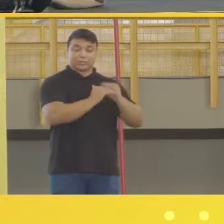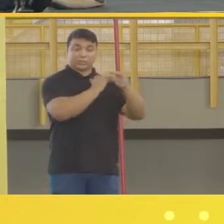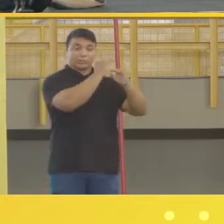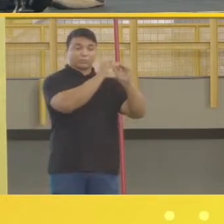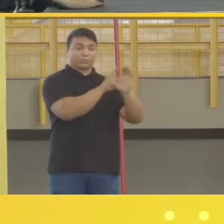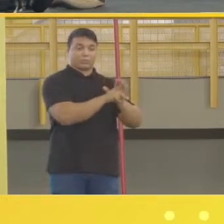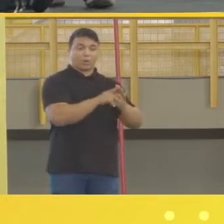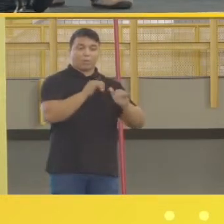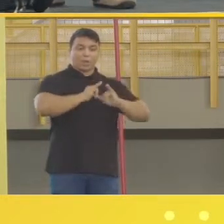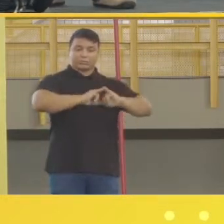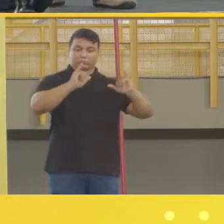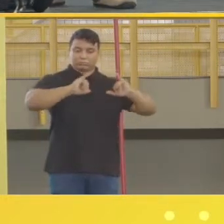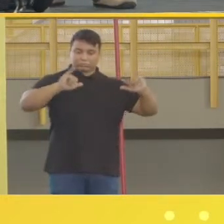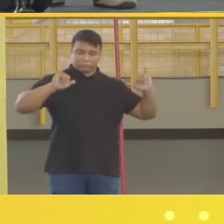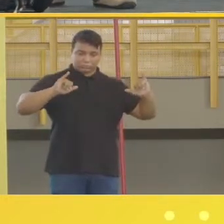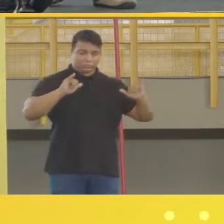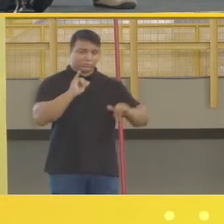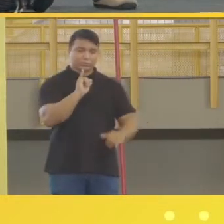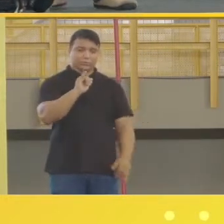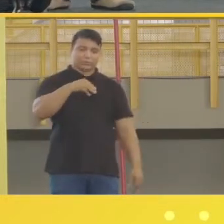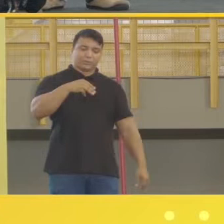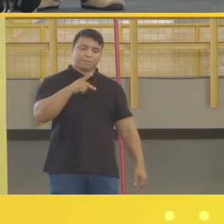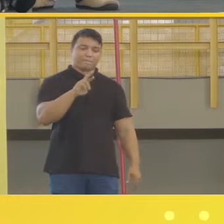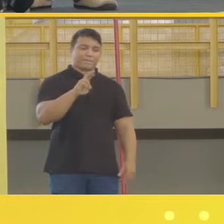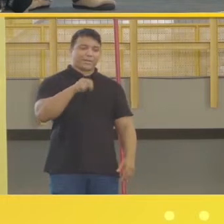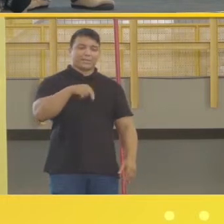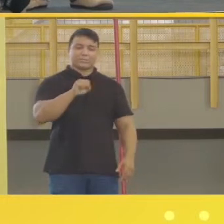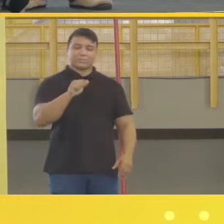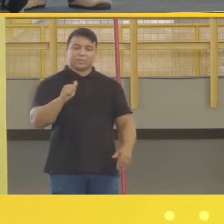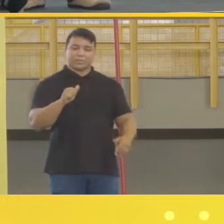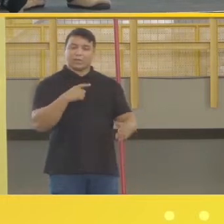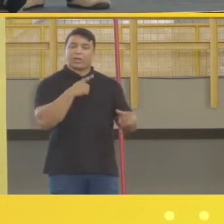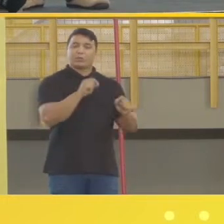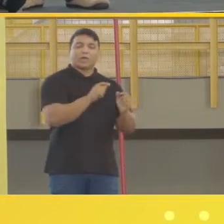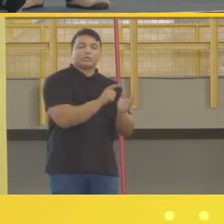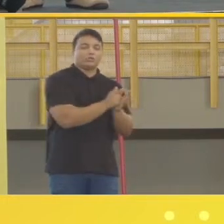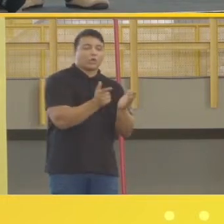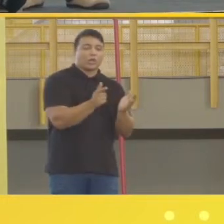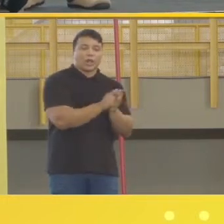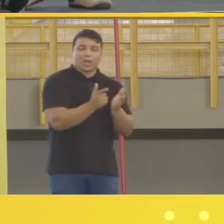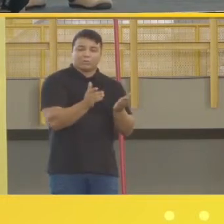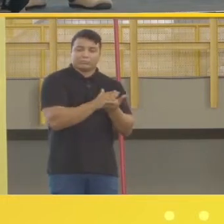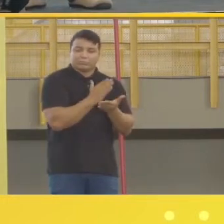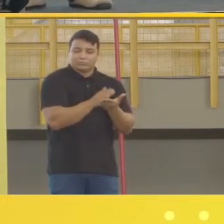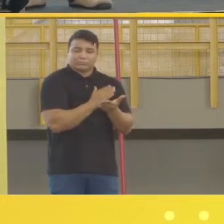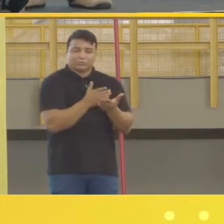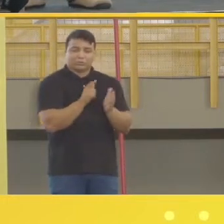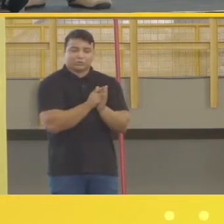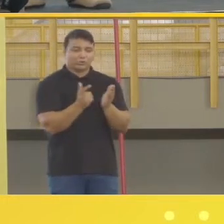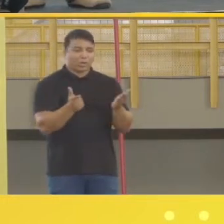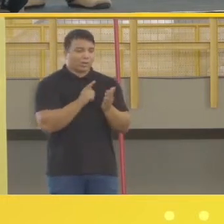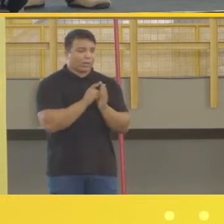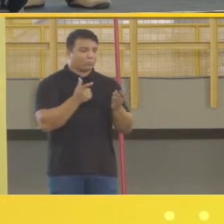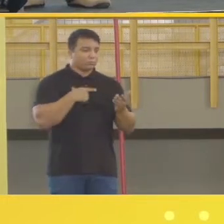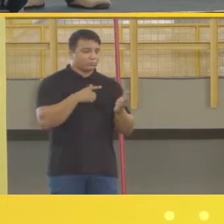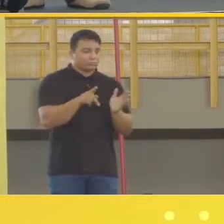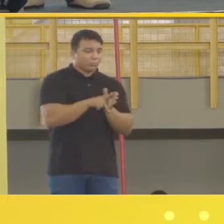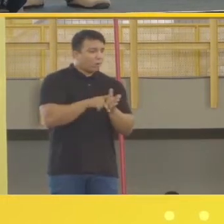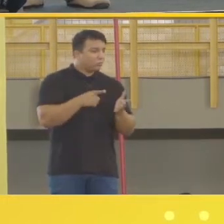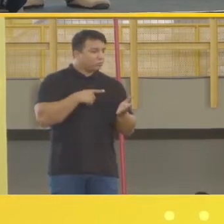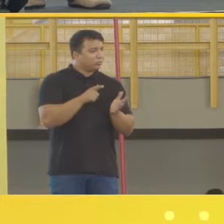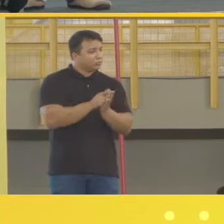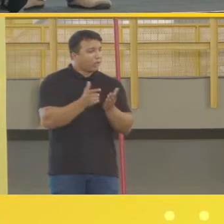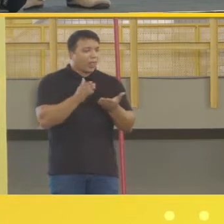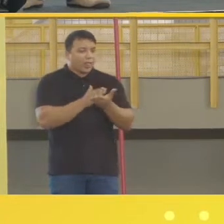de uma imprensa. No Brasil não era permitido imprensa, pessoal, é o que imprime